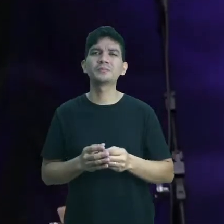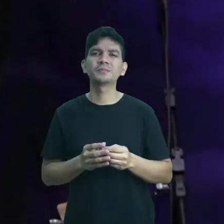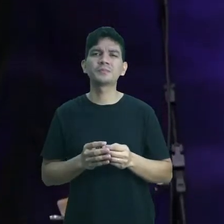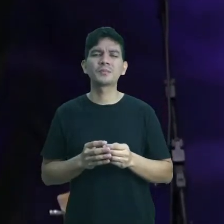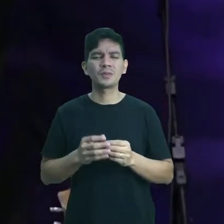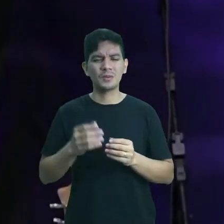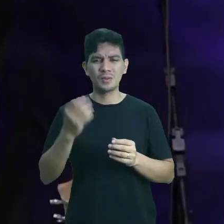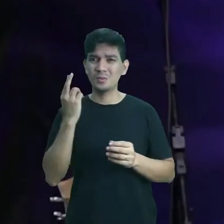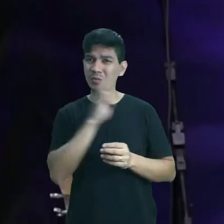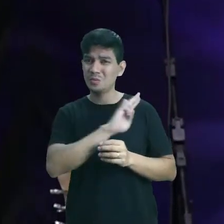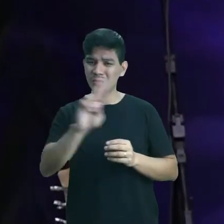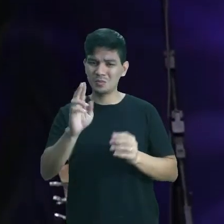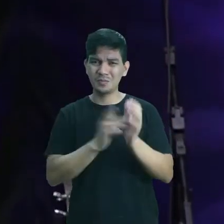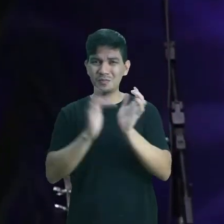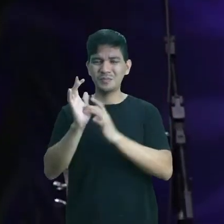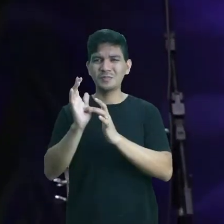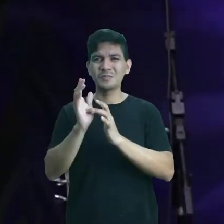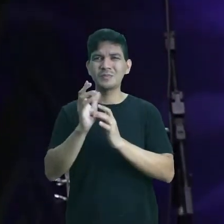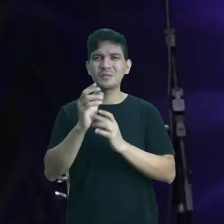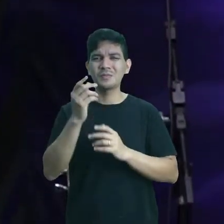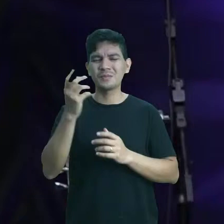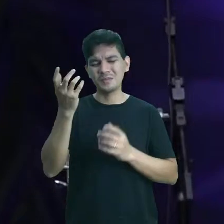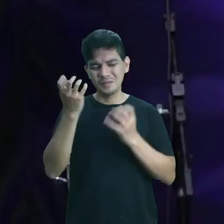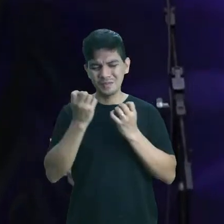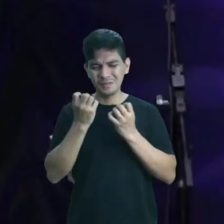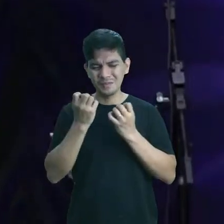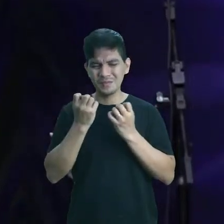Cristo que nós te pedimos.